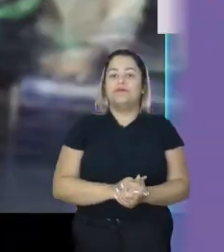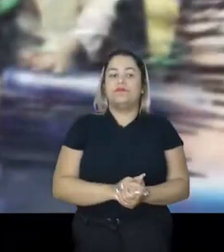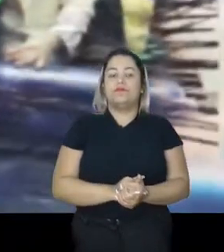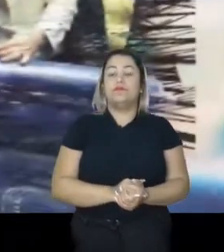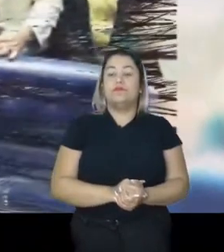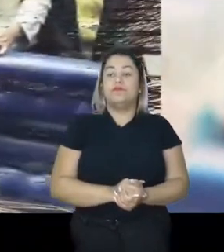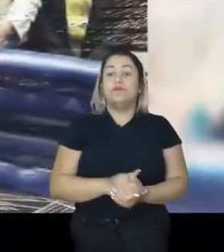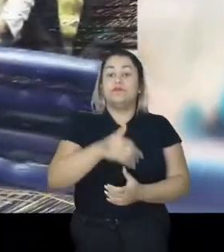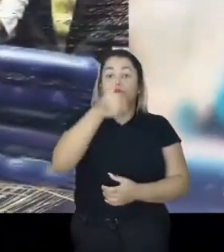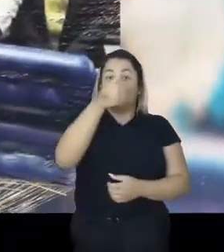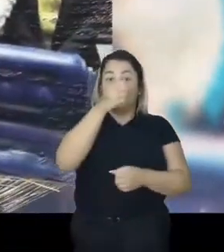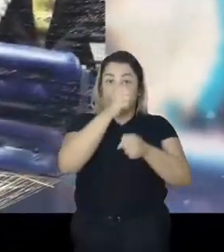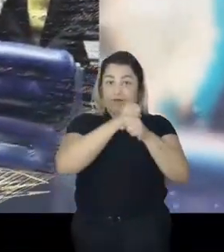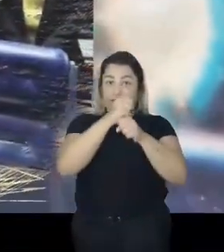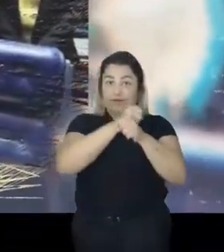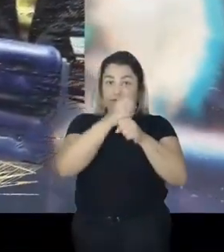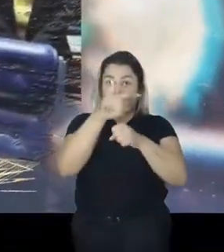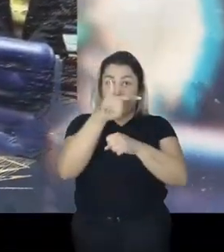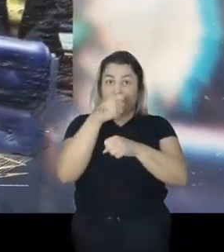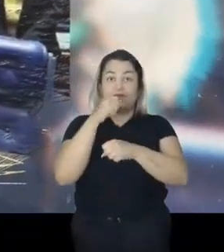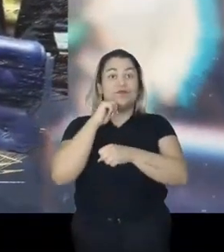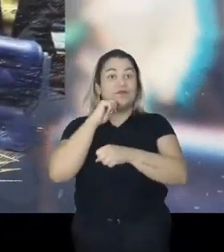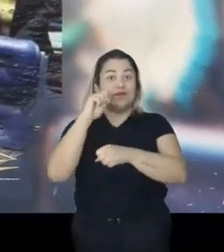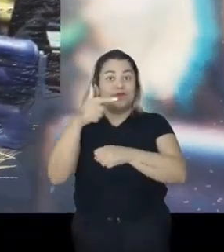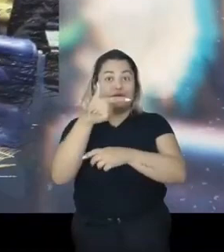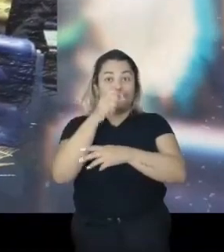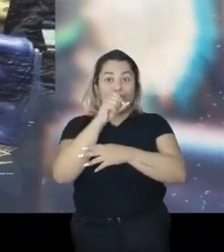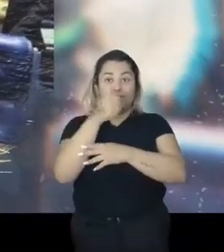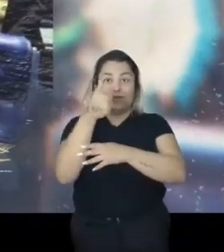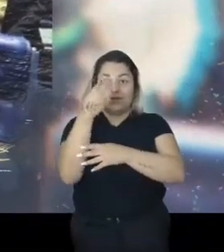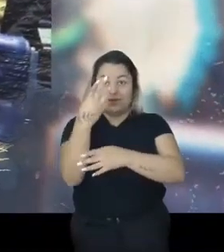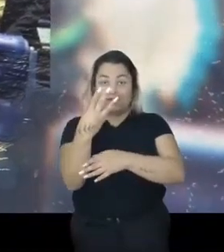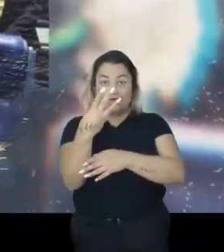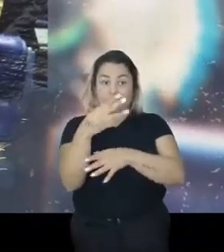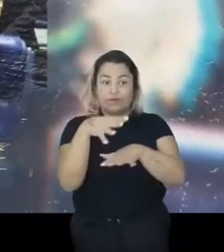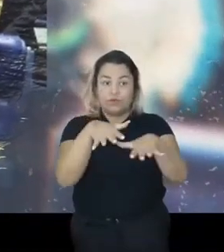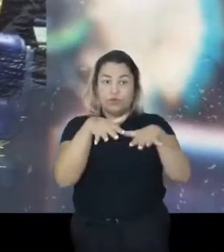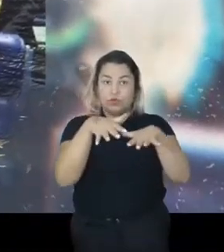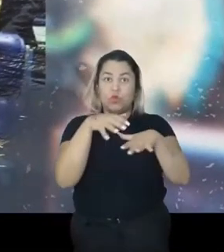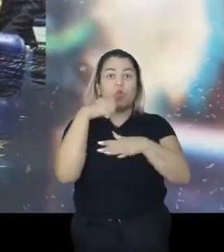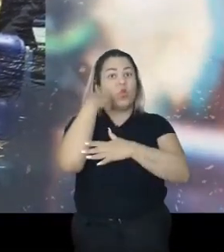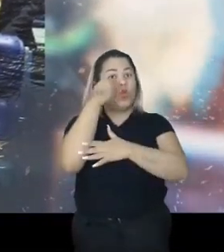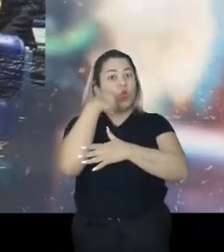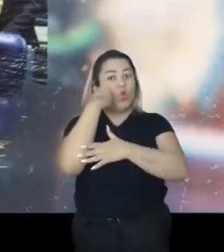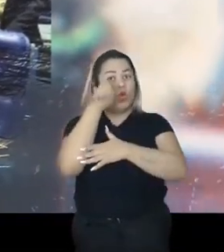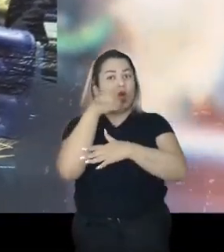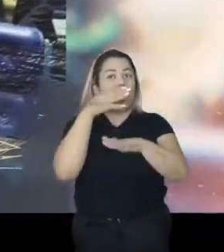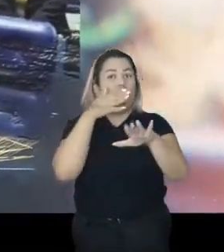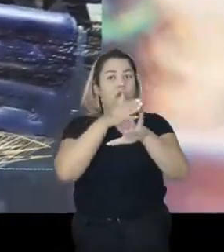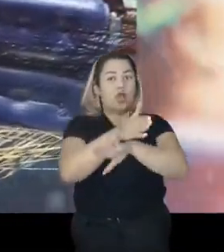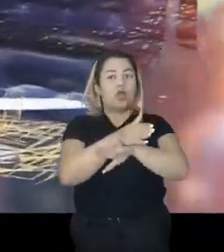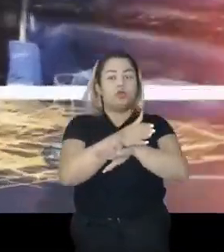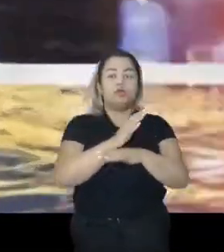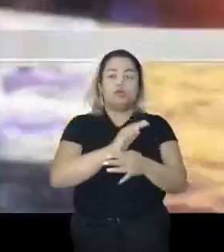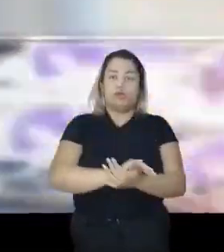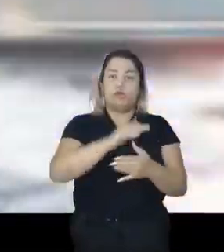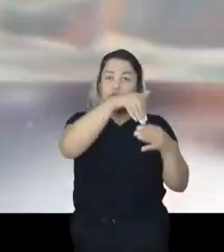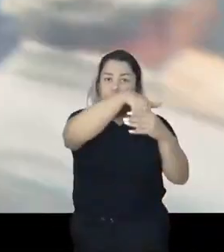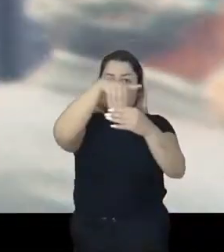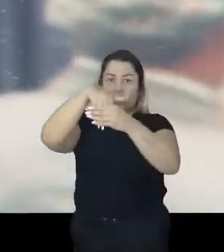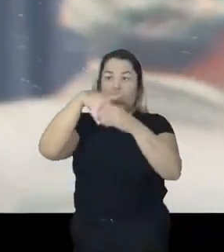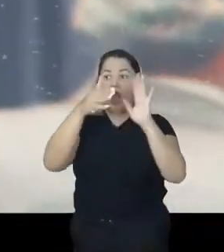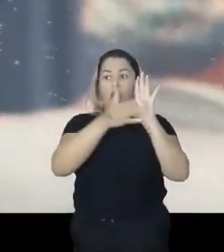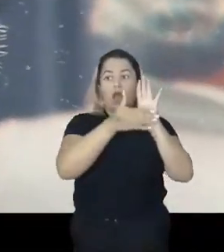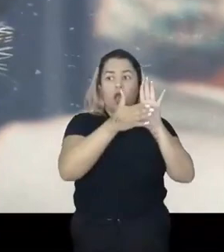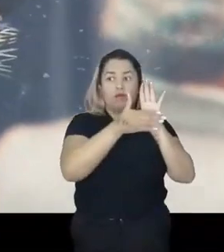Há dez anos, em 2 de abril de 2013 O plenário do Senado Federal Aprovou por unanimidade A